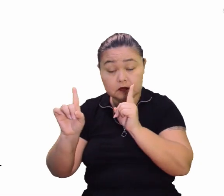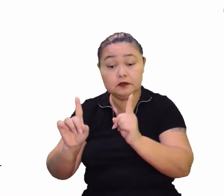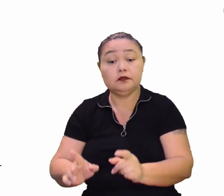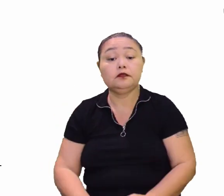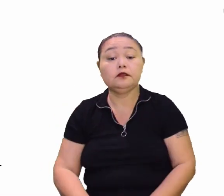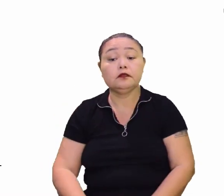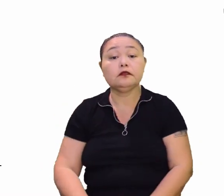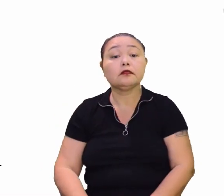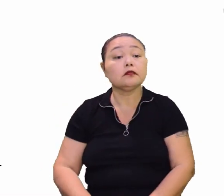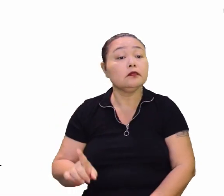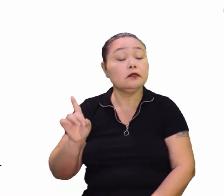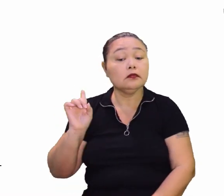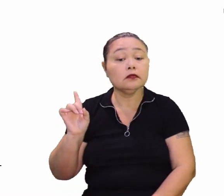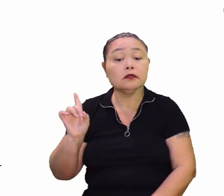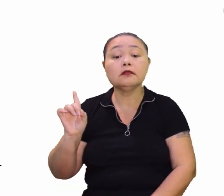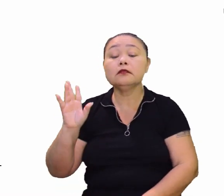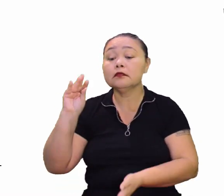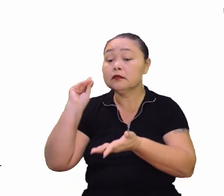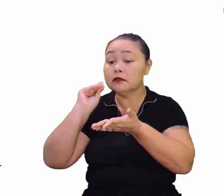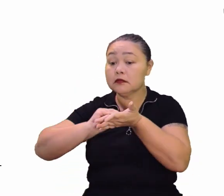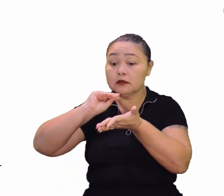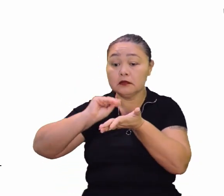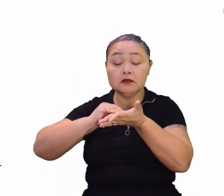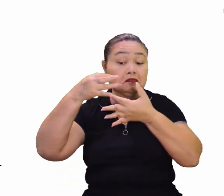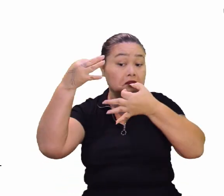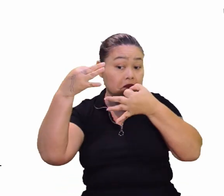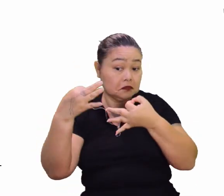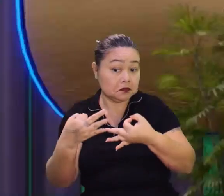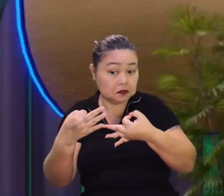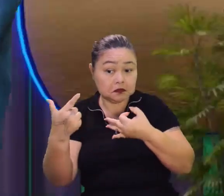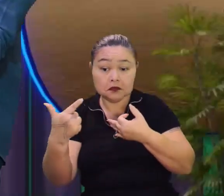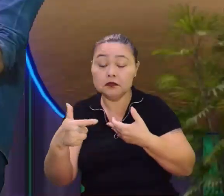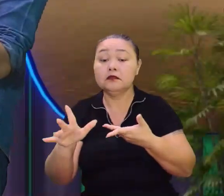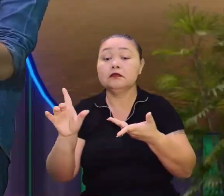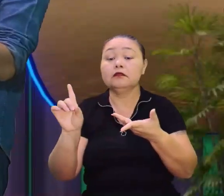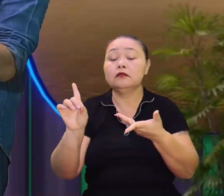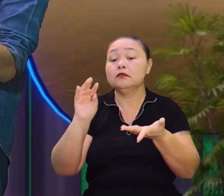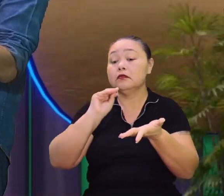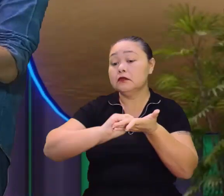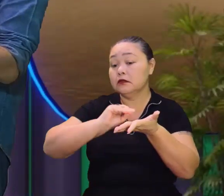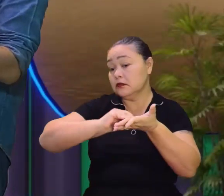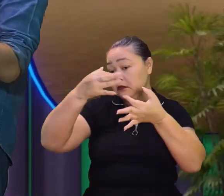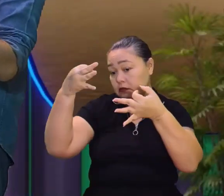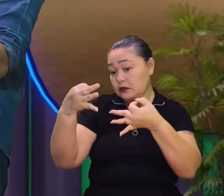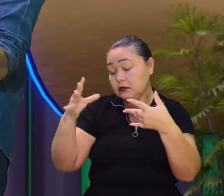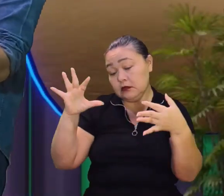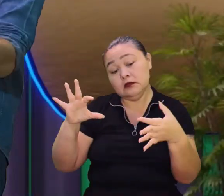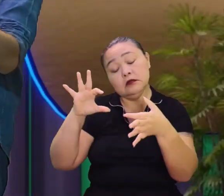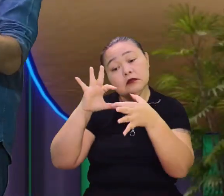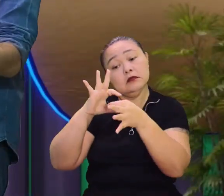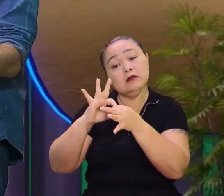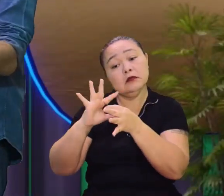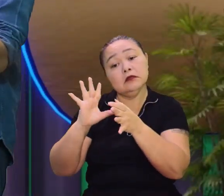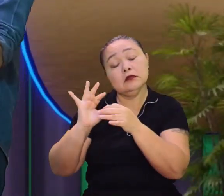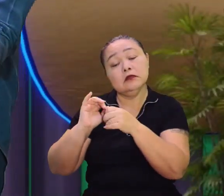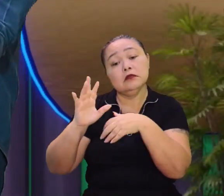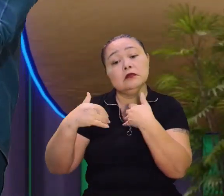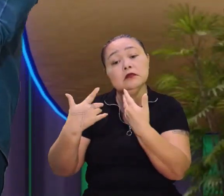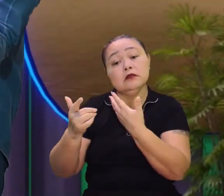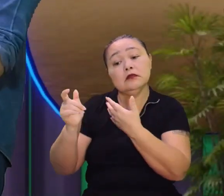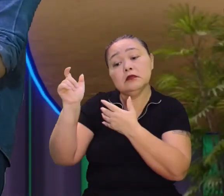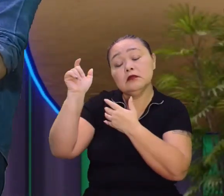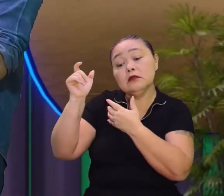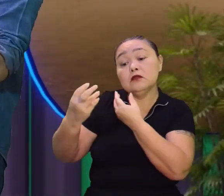não é isso? Vamos lá. E essa ineficiência, Rogério, ela está conectada diretamente